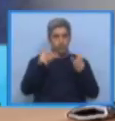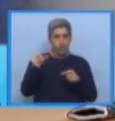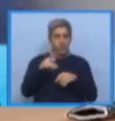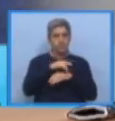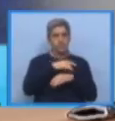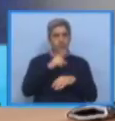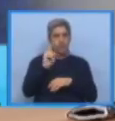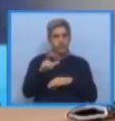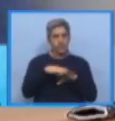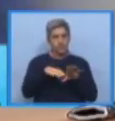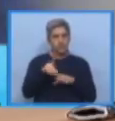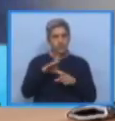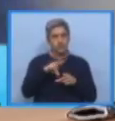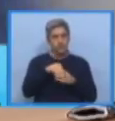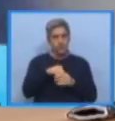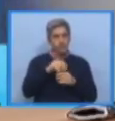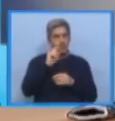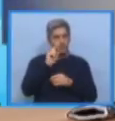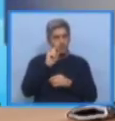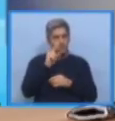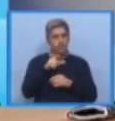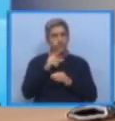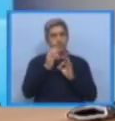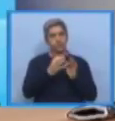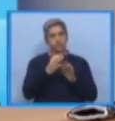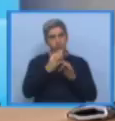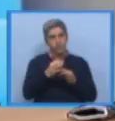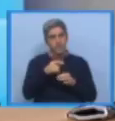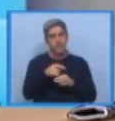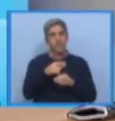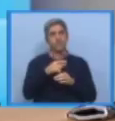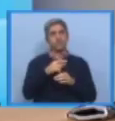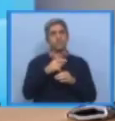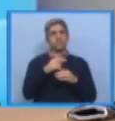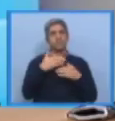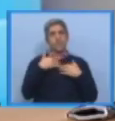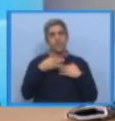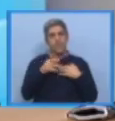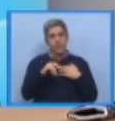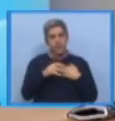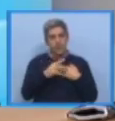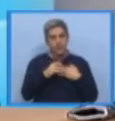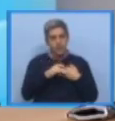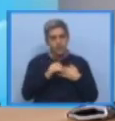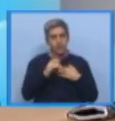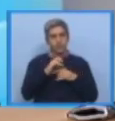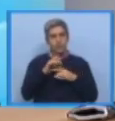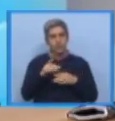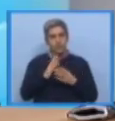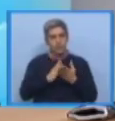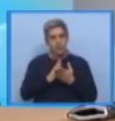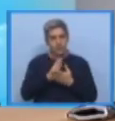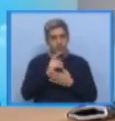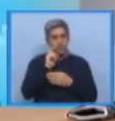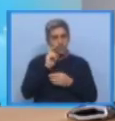o médico deve fazer parte na garantia de que os cuidados que são prestados a nível paliativos e a nível hospitalares mantém e